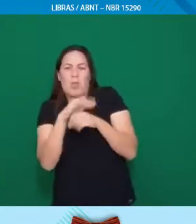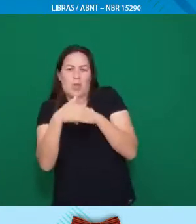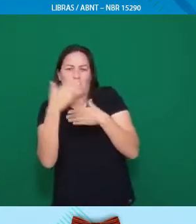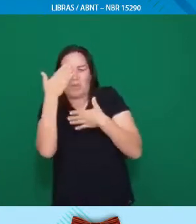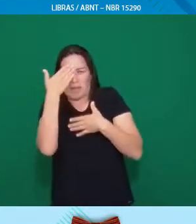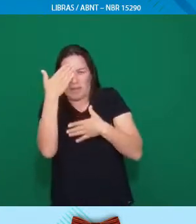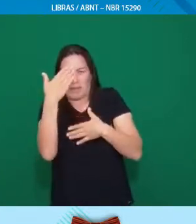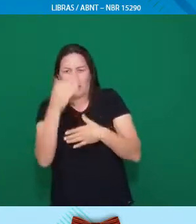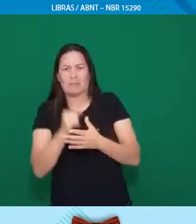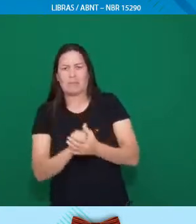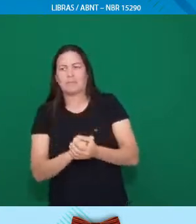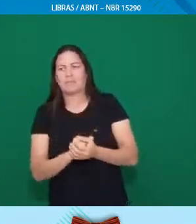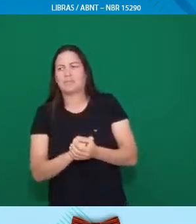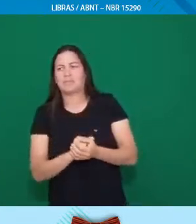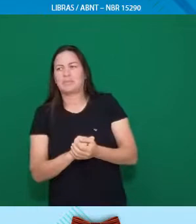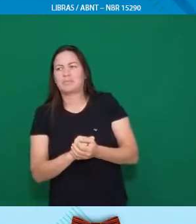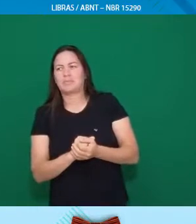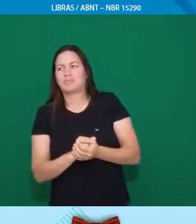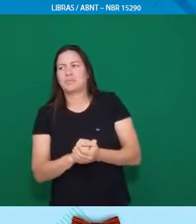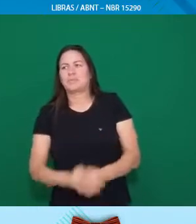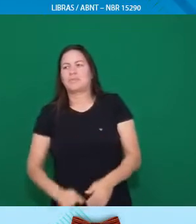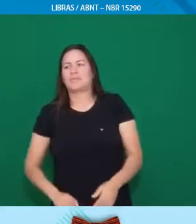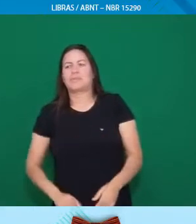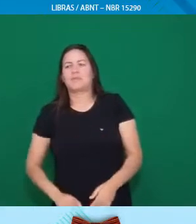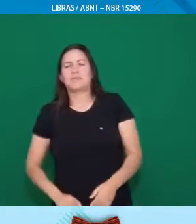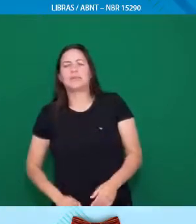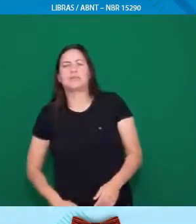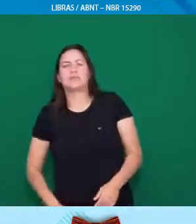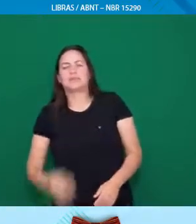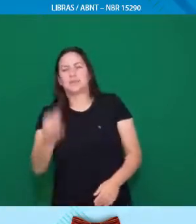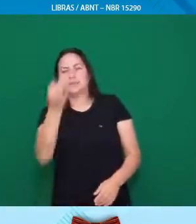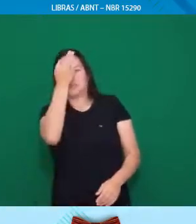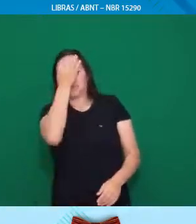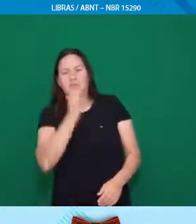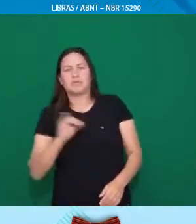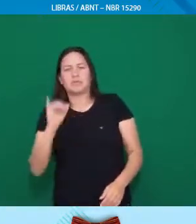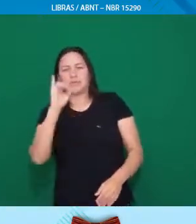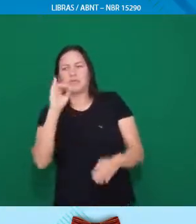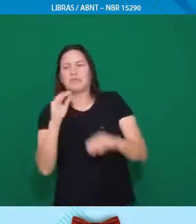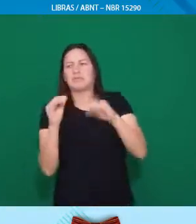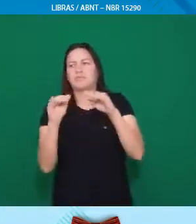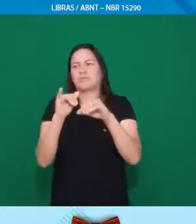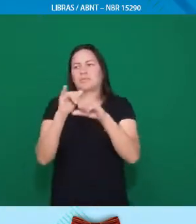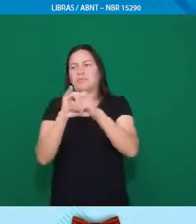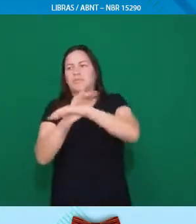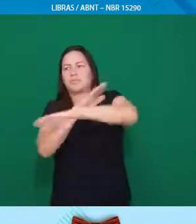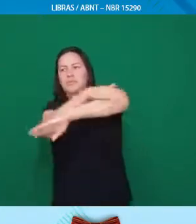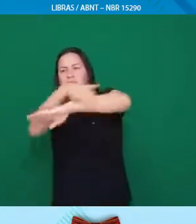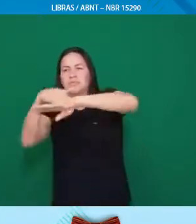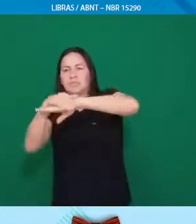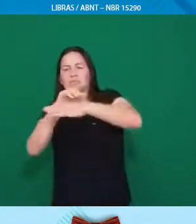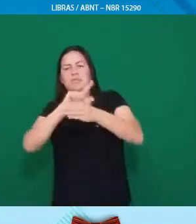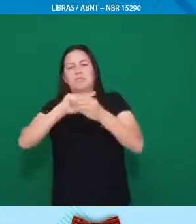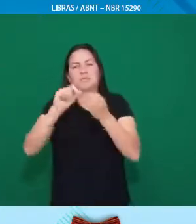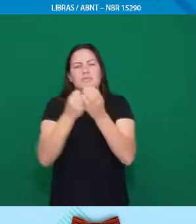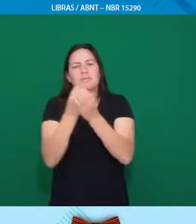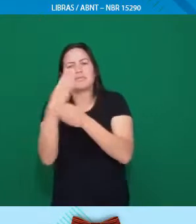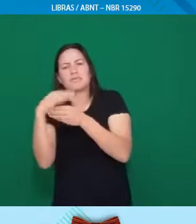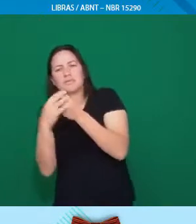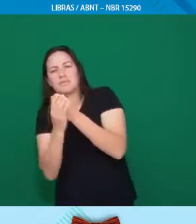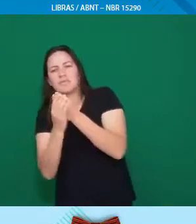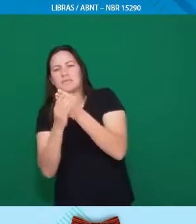existe uma boa noite a todos até a vereador é importante né só que mora nas ruas aí é caipira